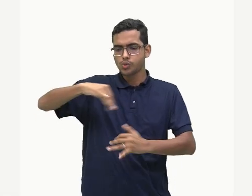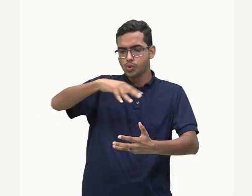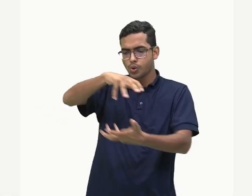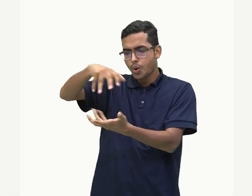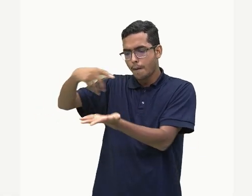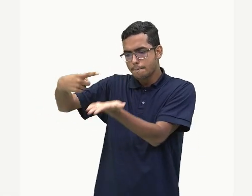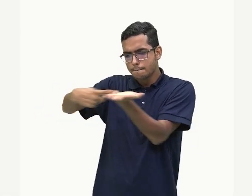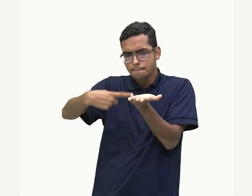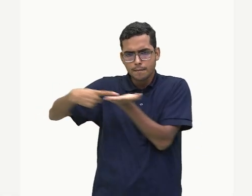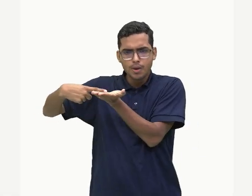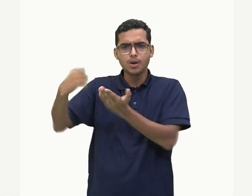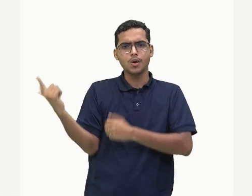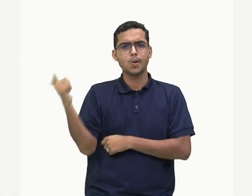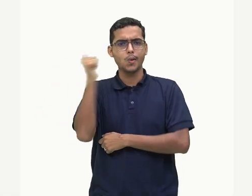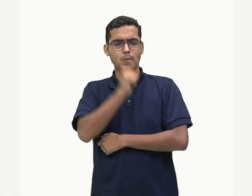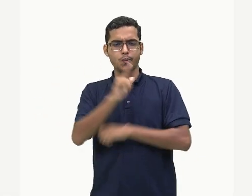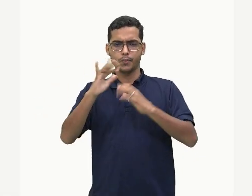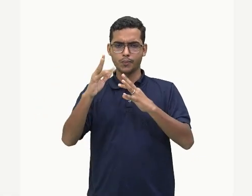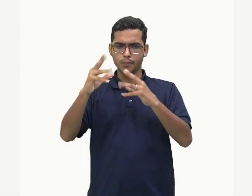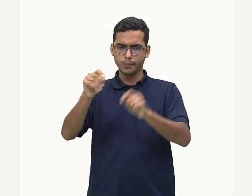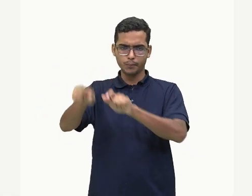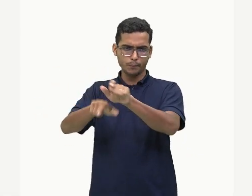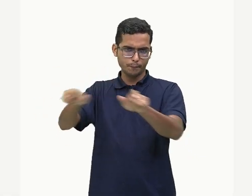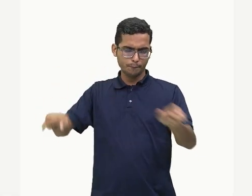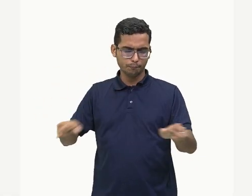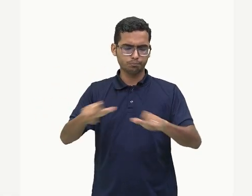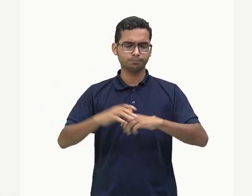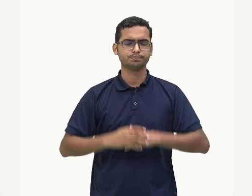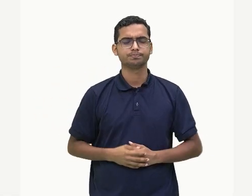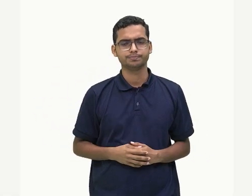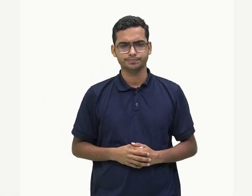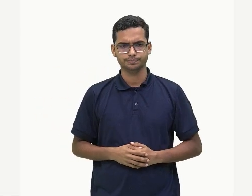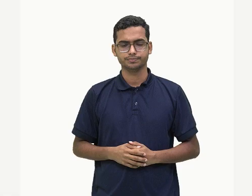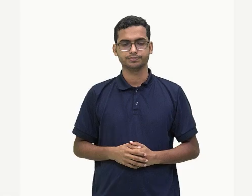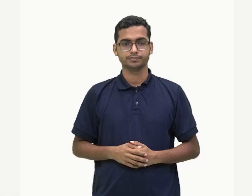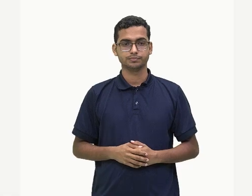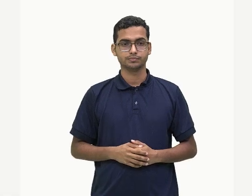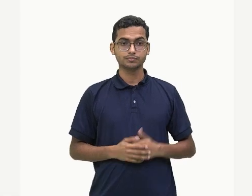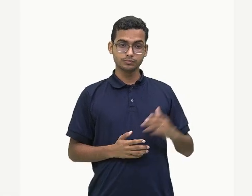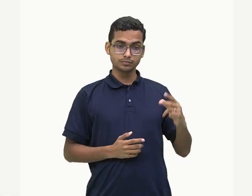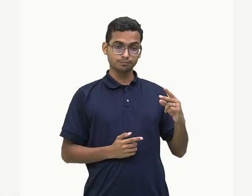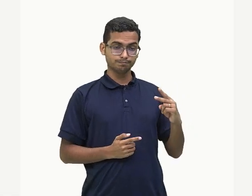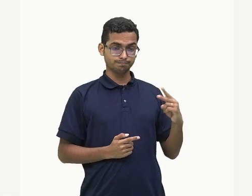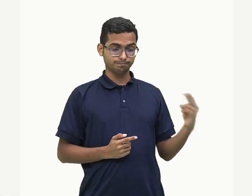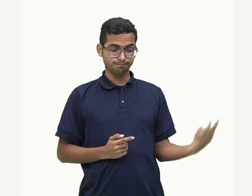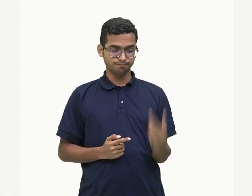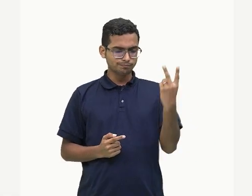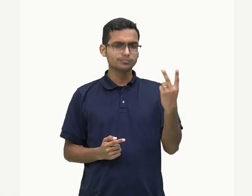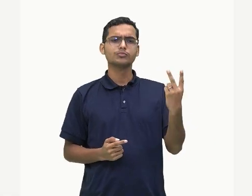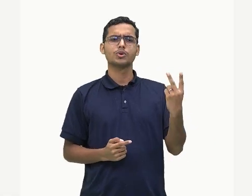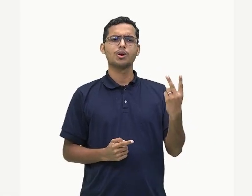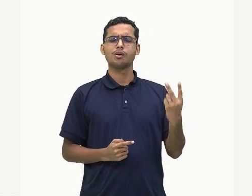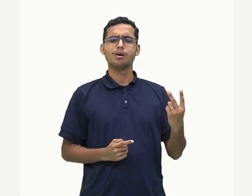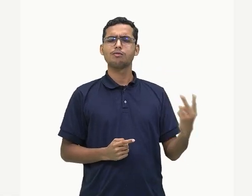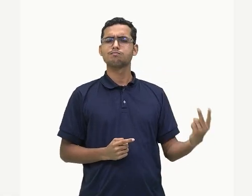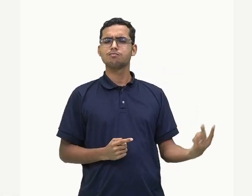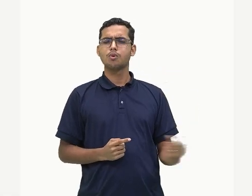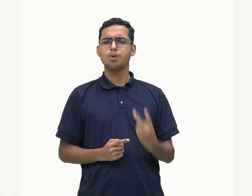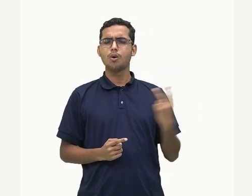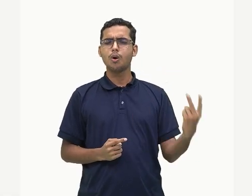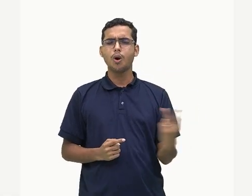mais comum a todas as pessoas. Os valores já podem ser tanto do âmbito pessoal